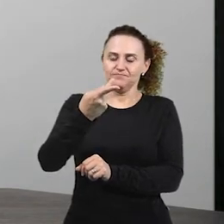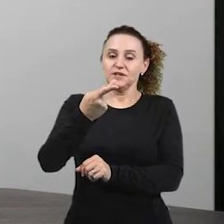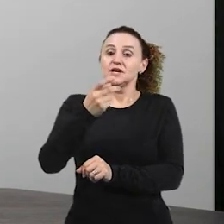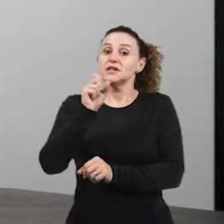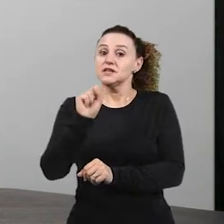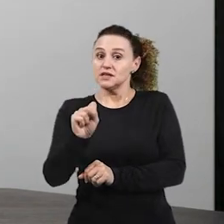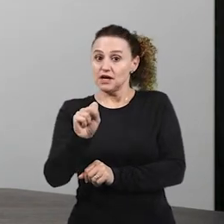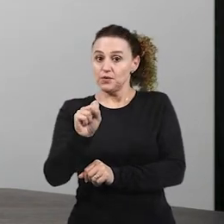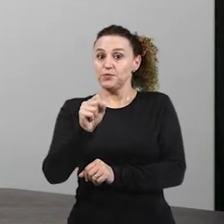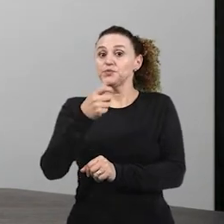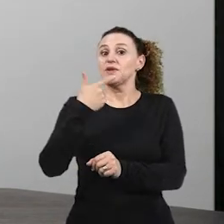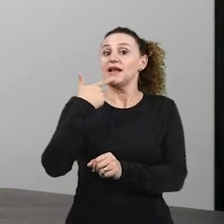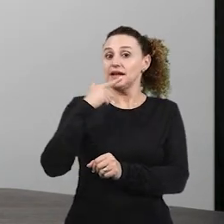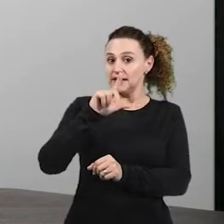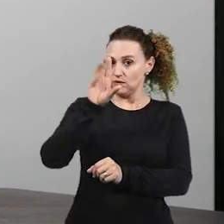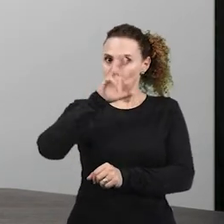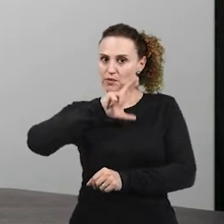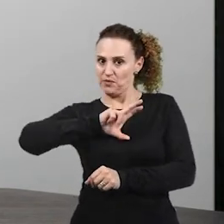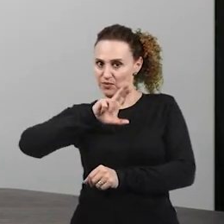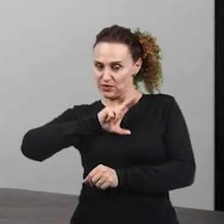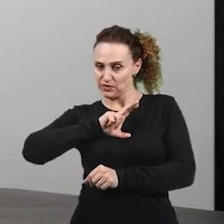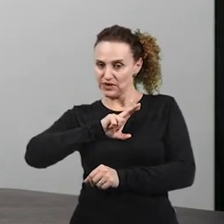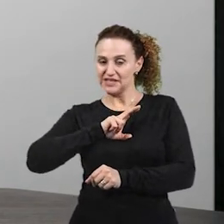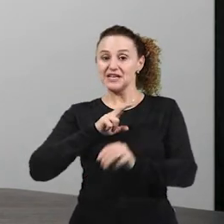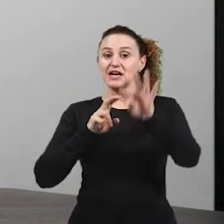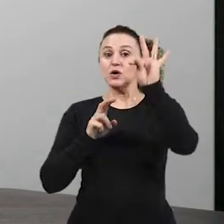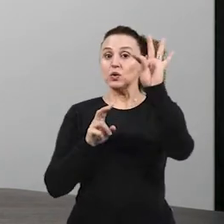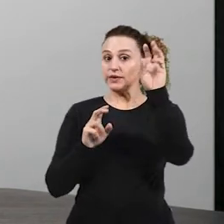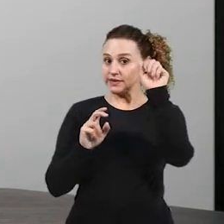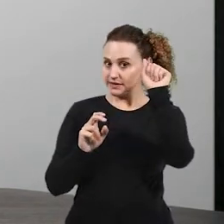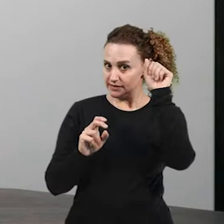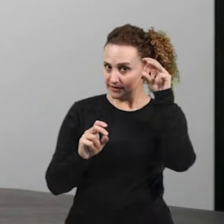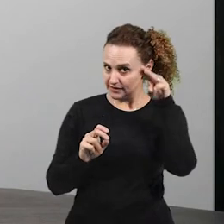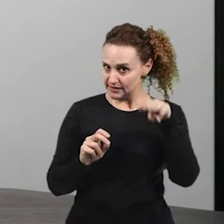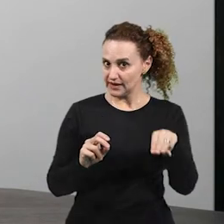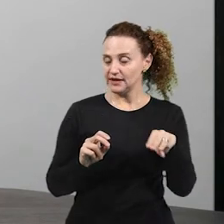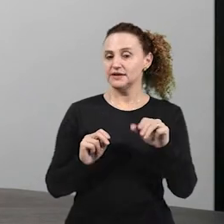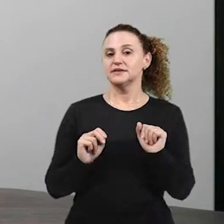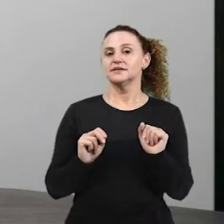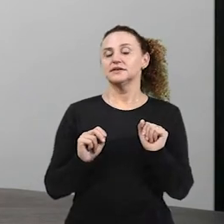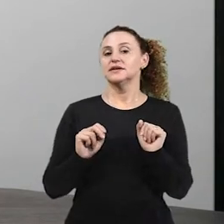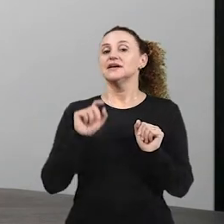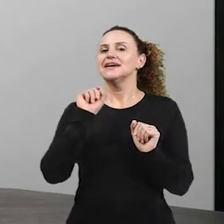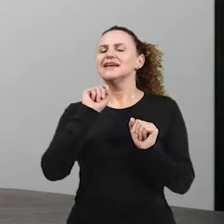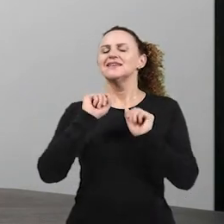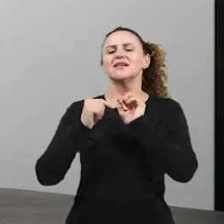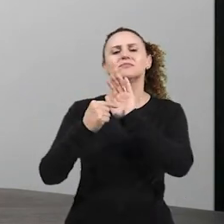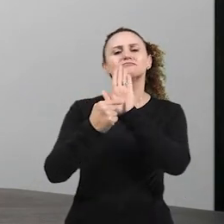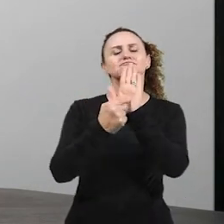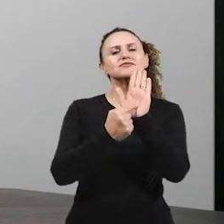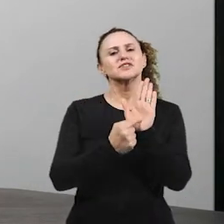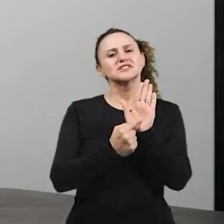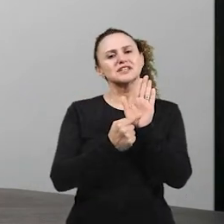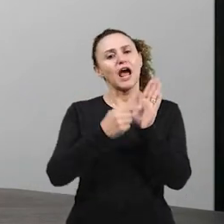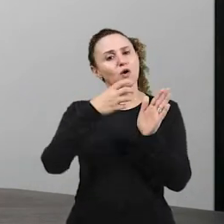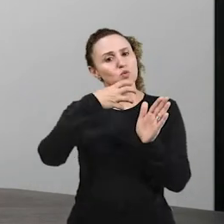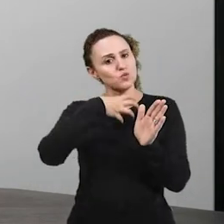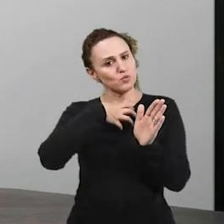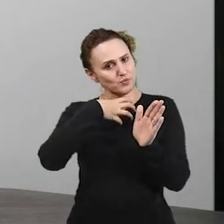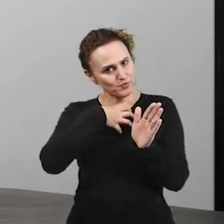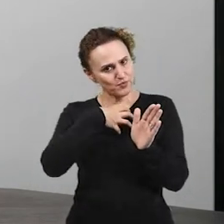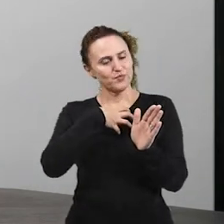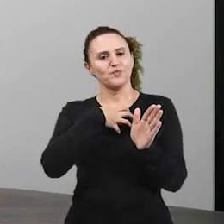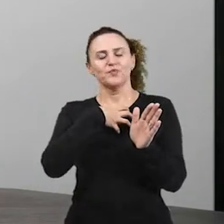Então quer dizer que na língua portuguesa otan ele E ai apresentar uma